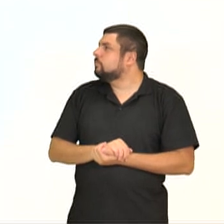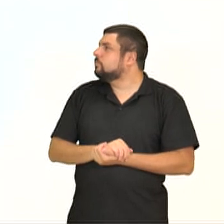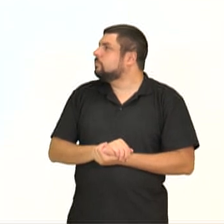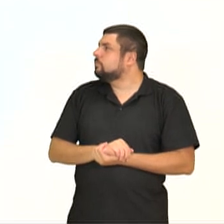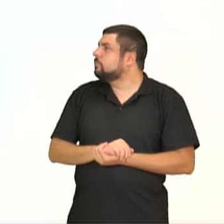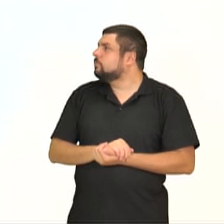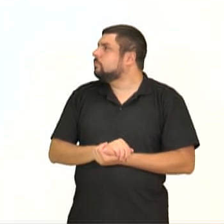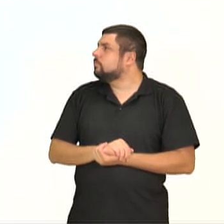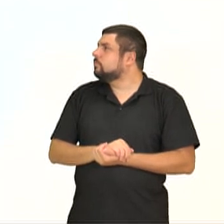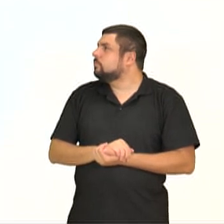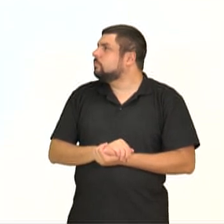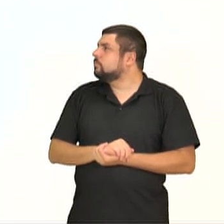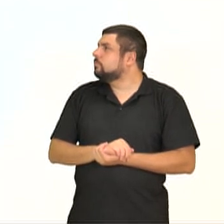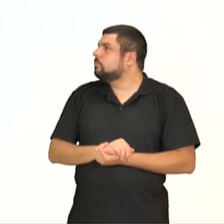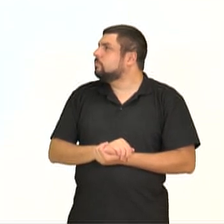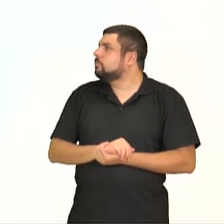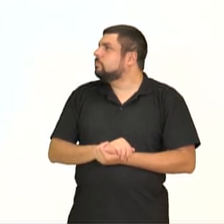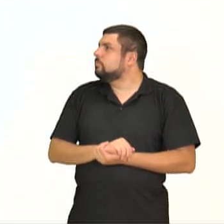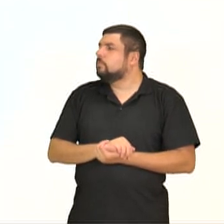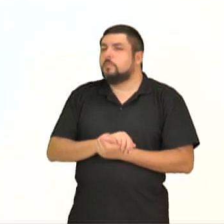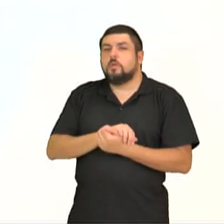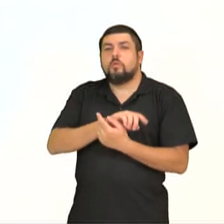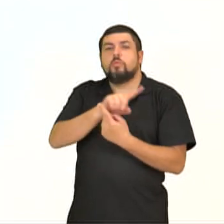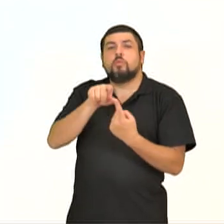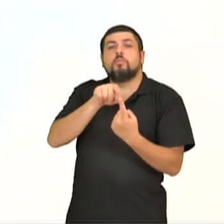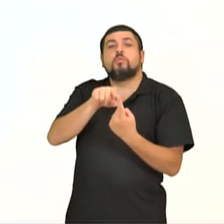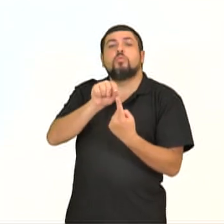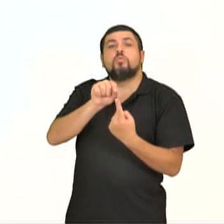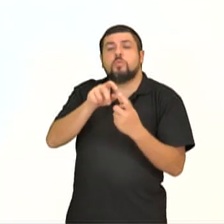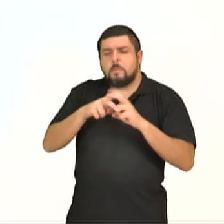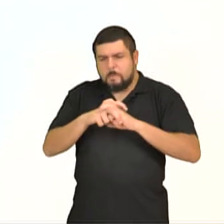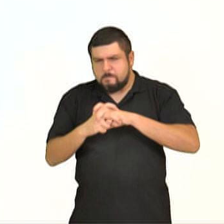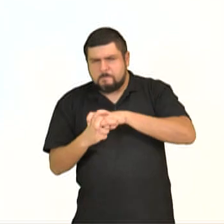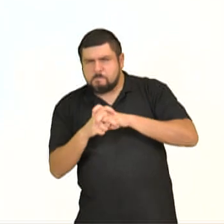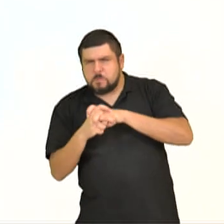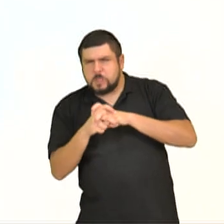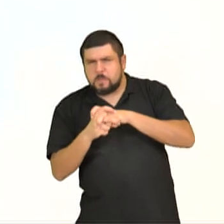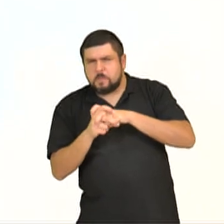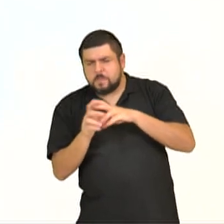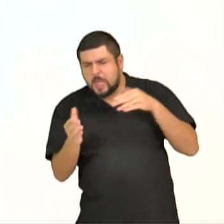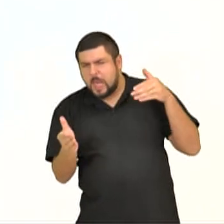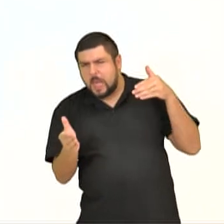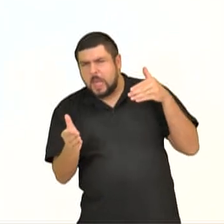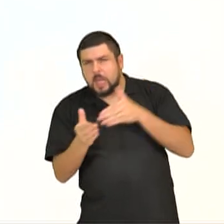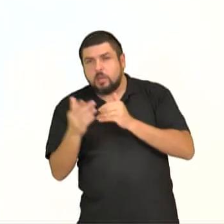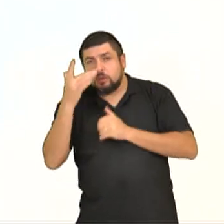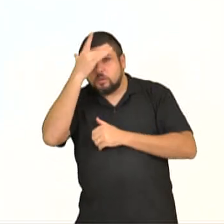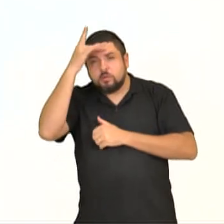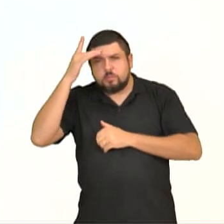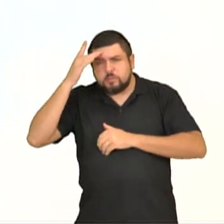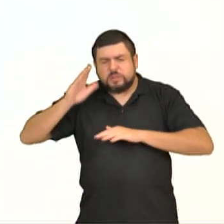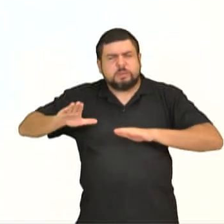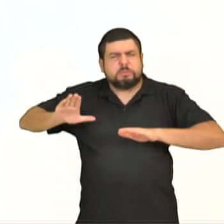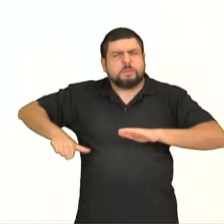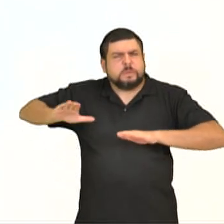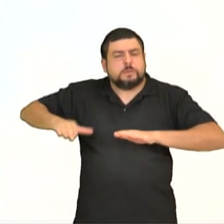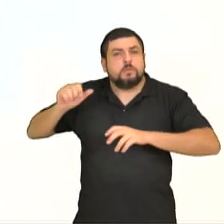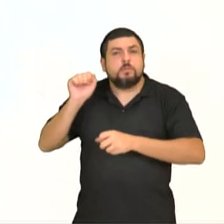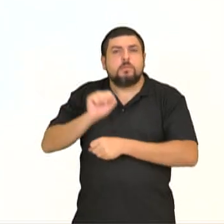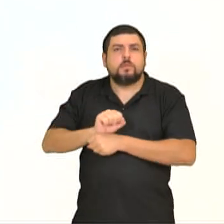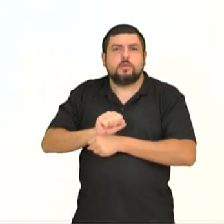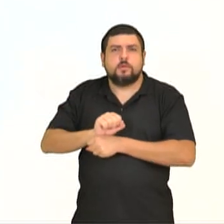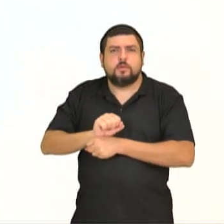com que o oponente desista da luta, né? Bata ali, ou então se a arbitragem vê que não tem mais jeito, ele finaliza a